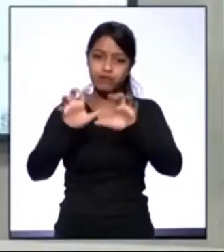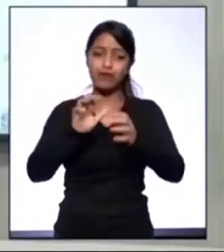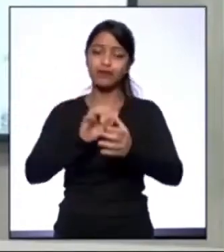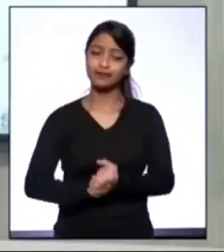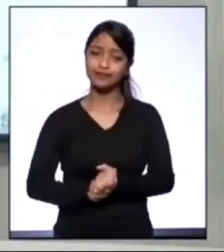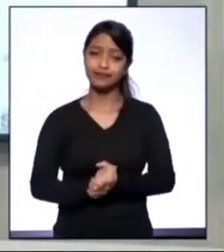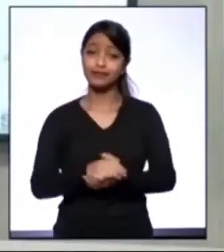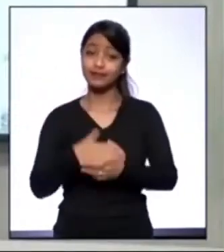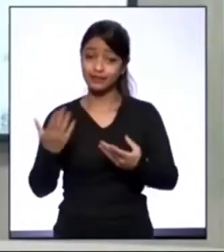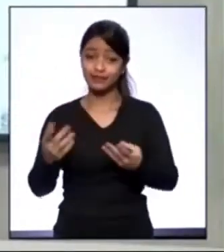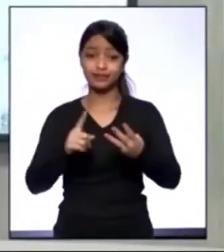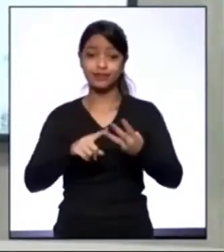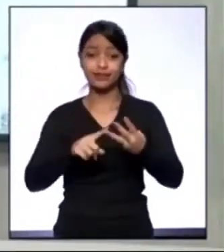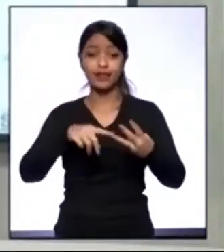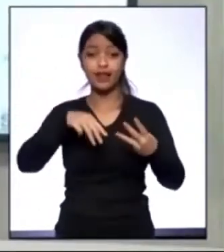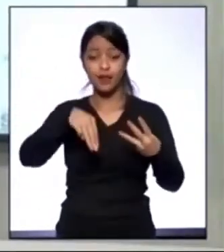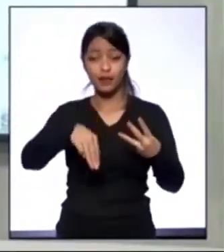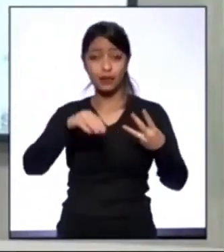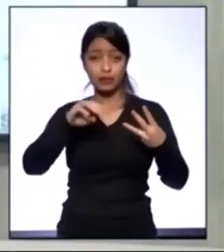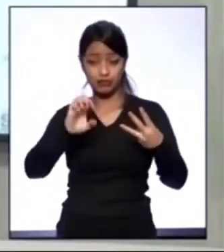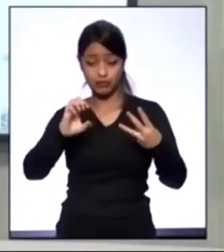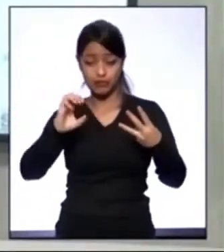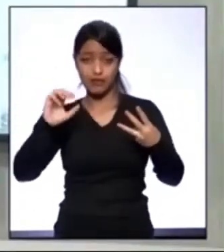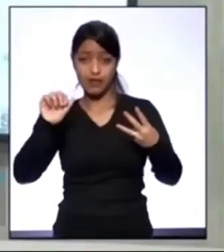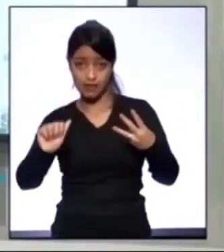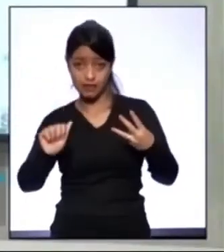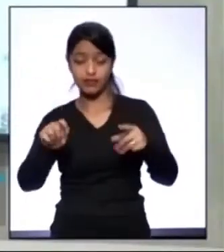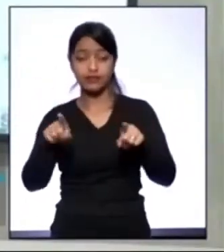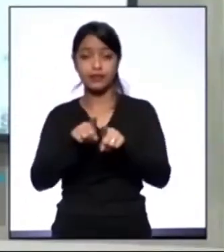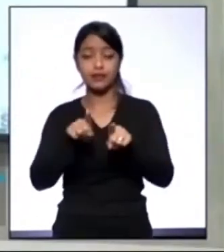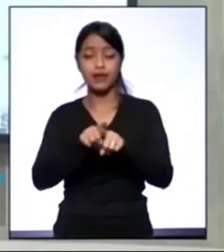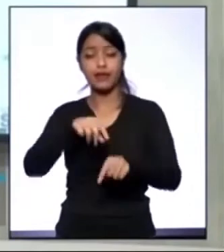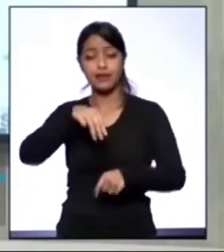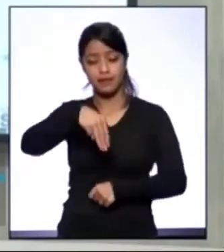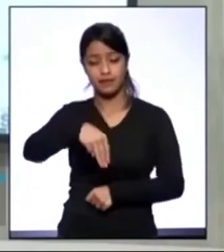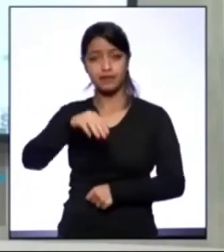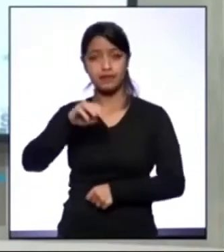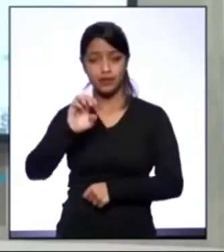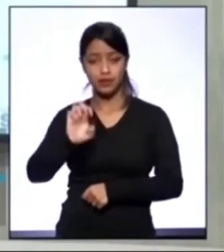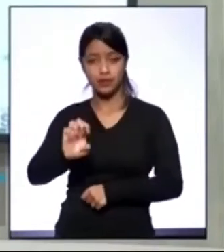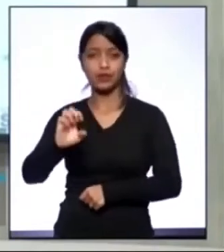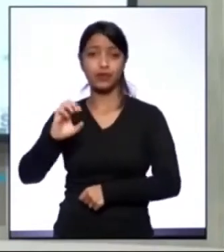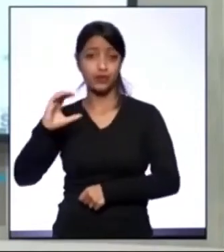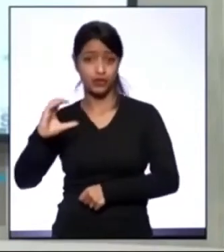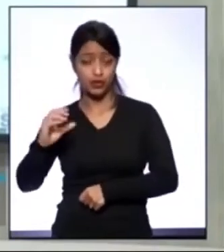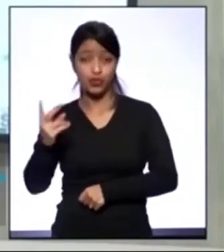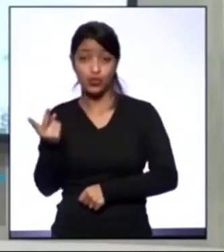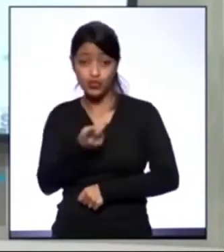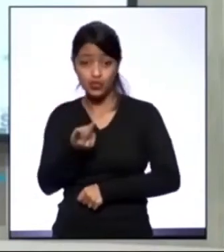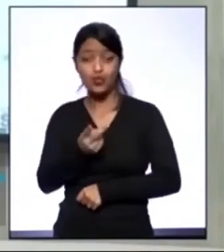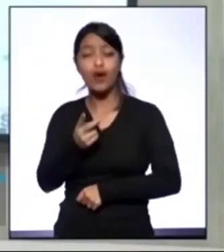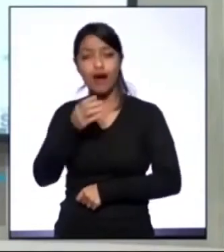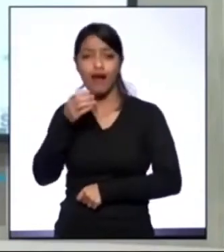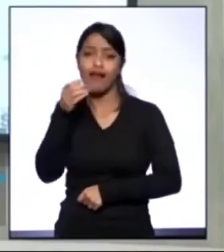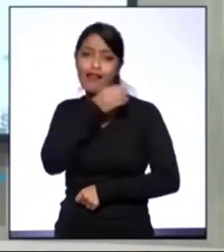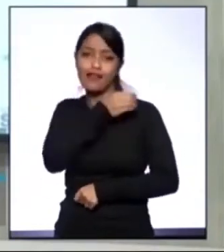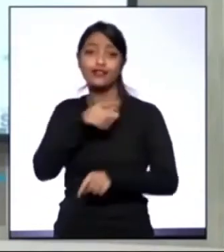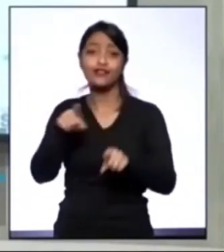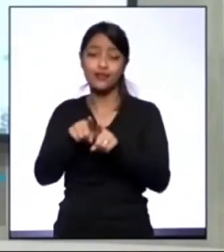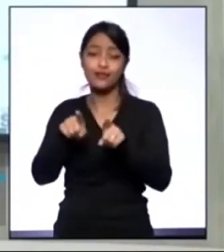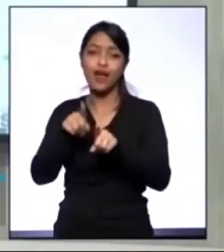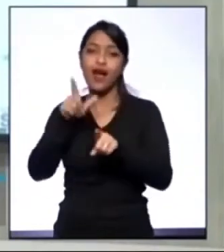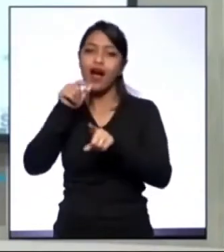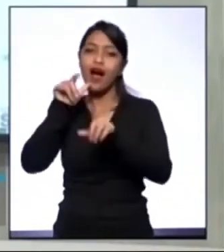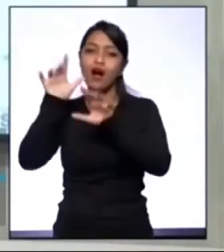quanto a massa equatorial continental, são massas de ar quentes e úmidas. Depois,